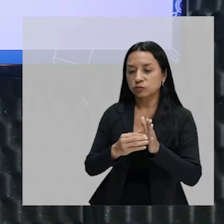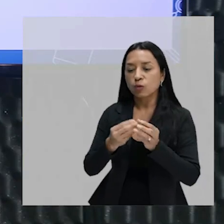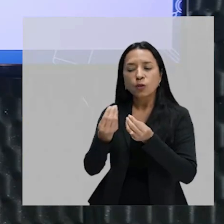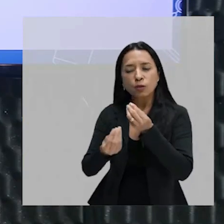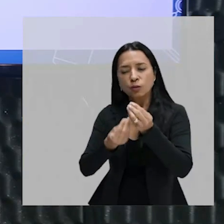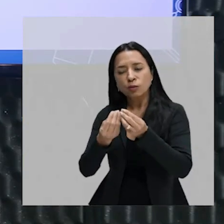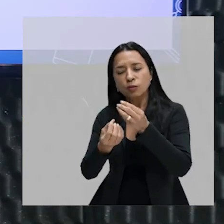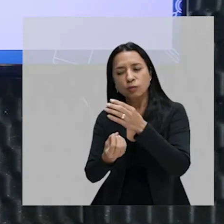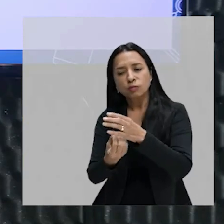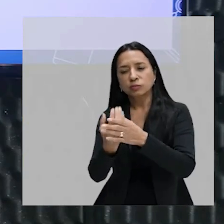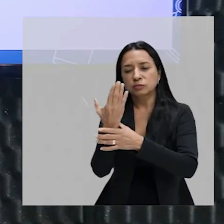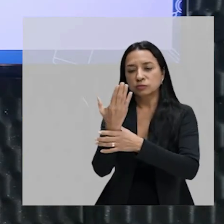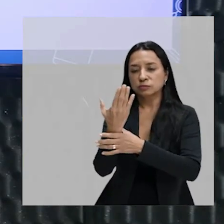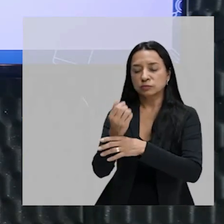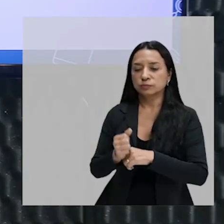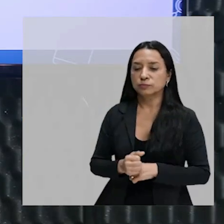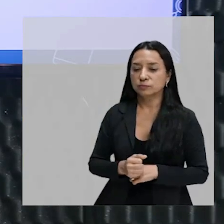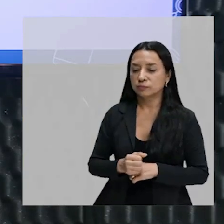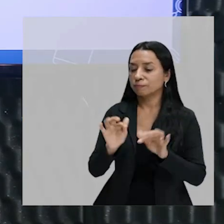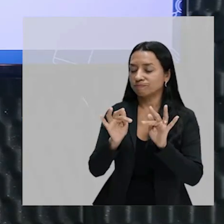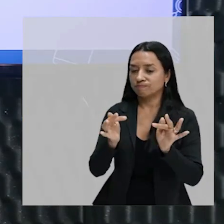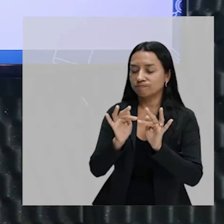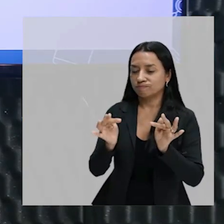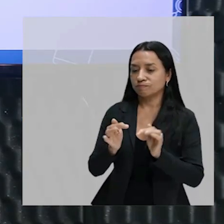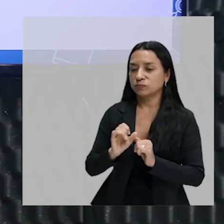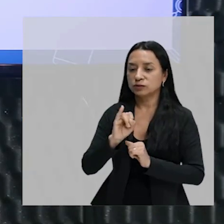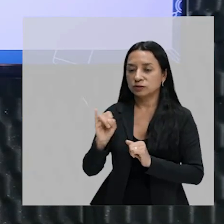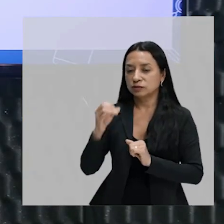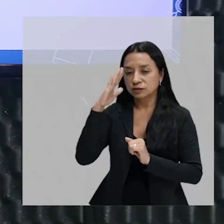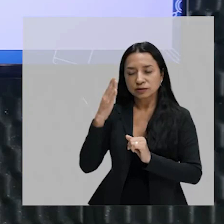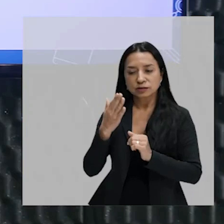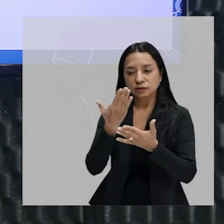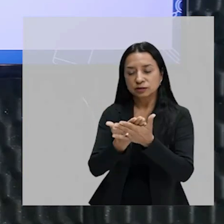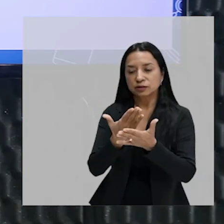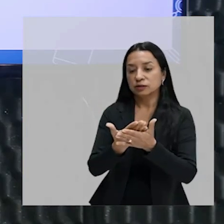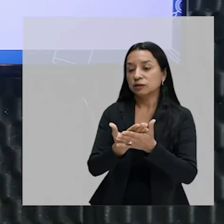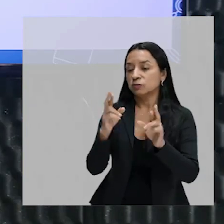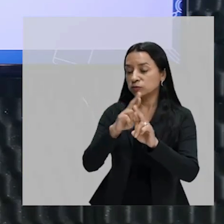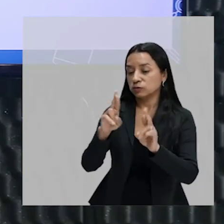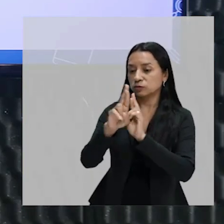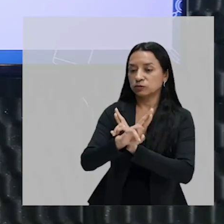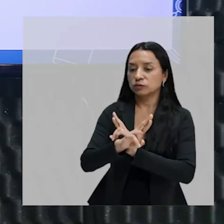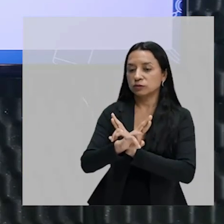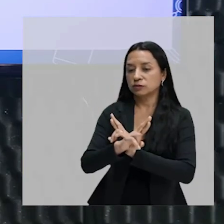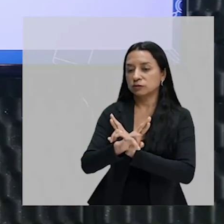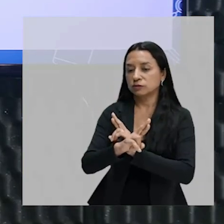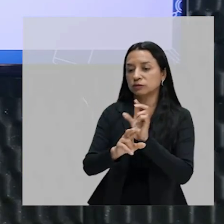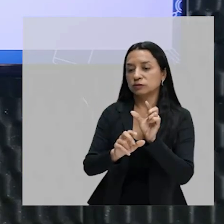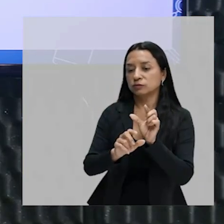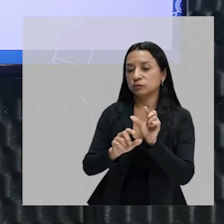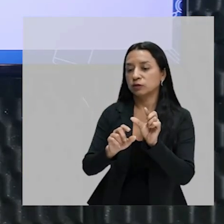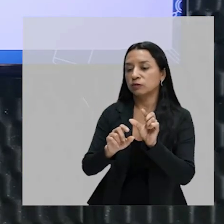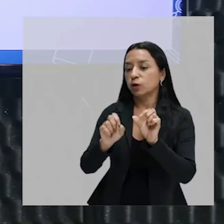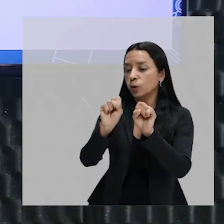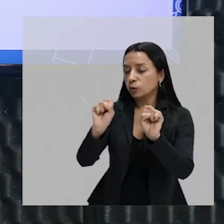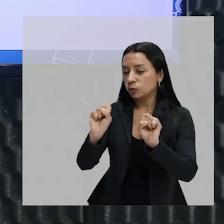como ela ocorre então Bem Simples se você entendeu nas aulas a respeito das partes do sistema